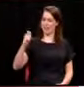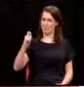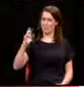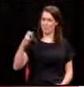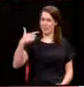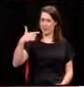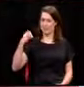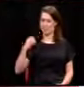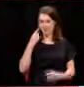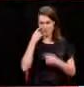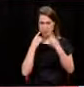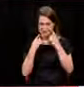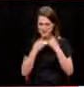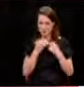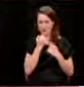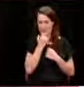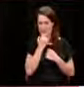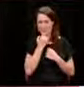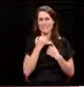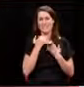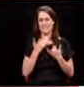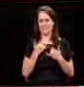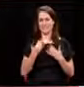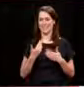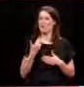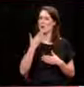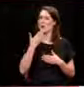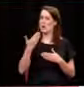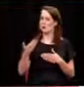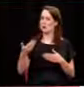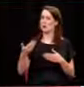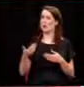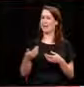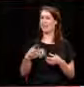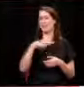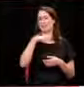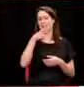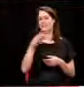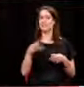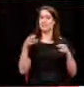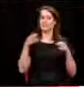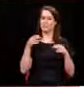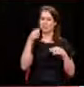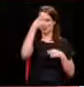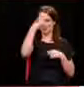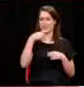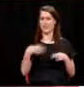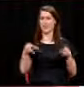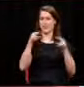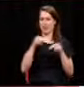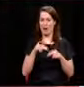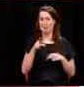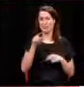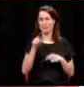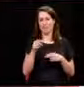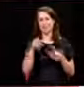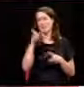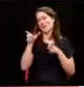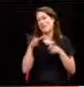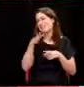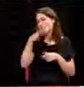nós é que agradecemos também a partilha então dessas histórias e acima de tudo das palavras que revelam sem dúvida sentimentos. E é